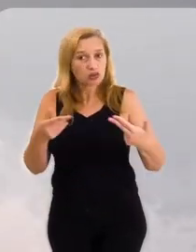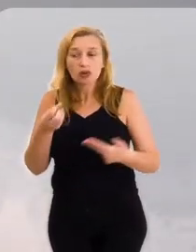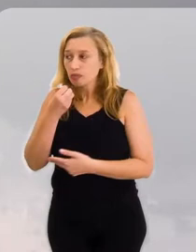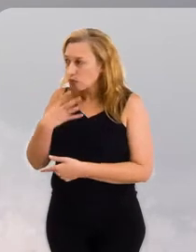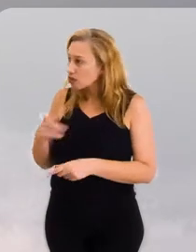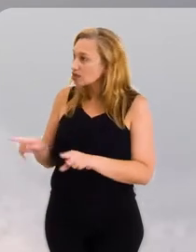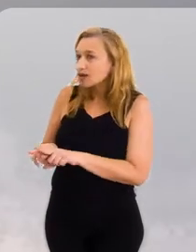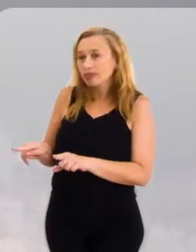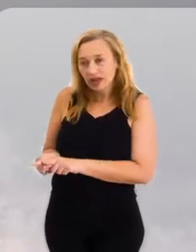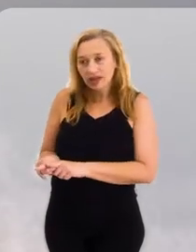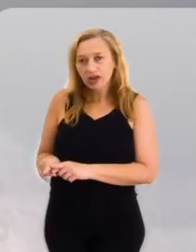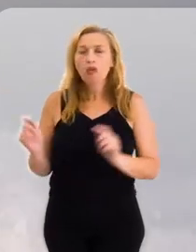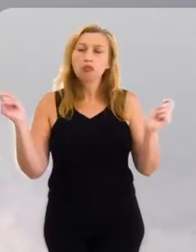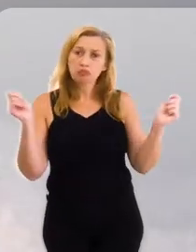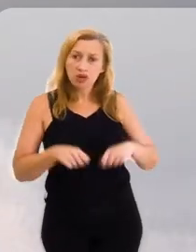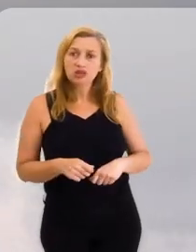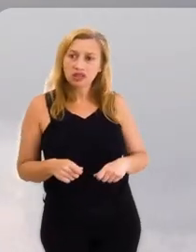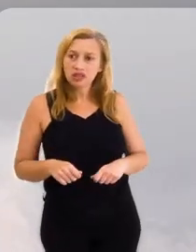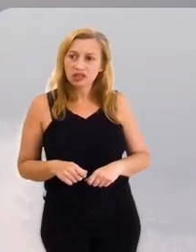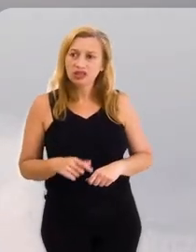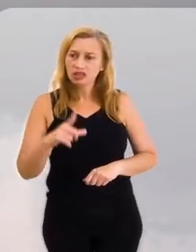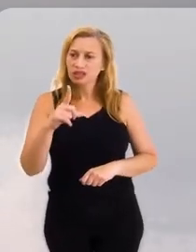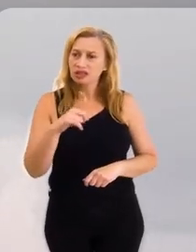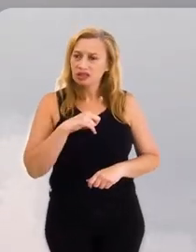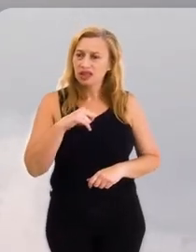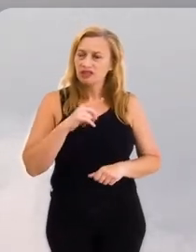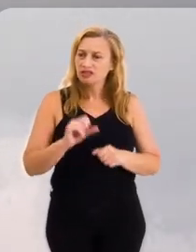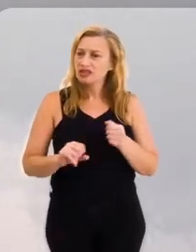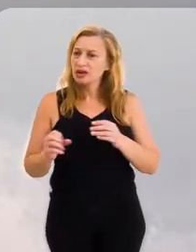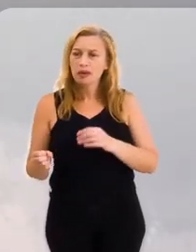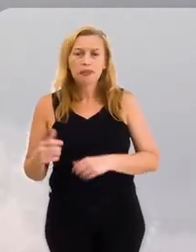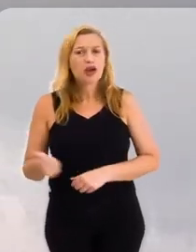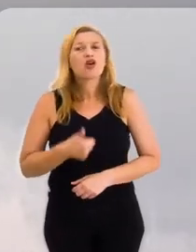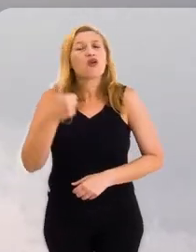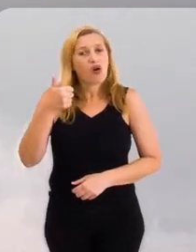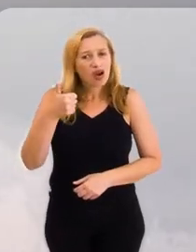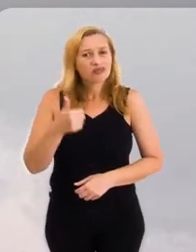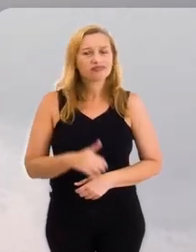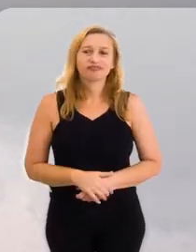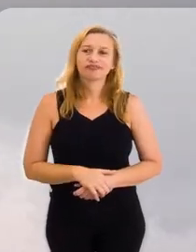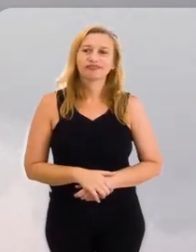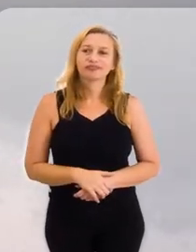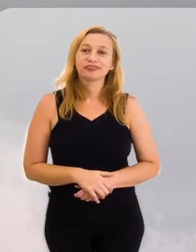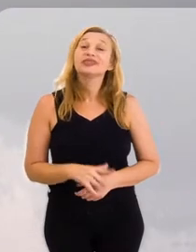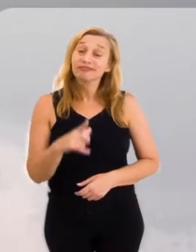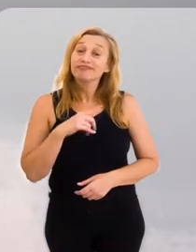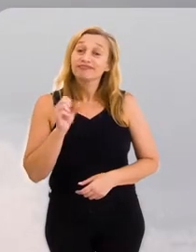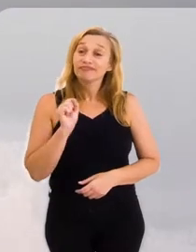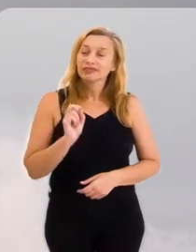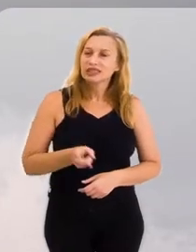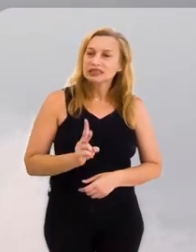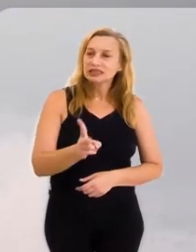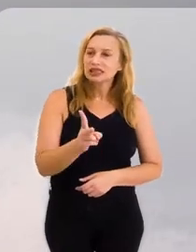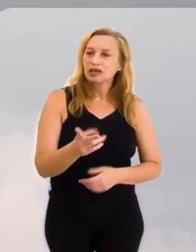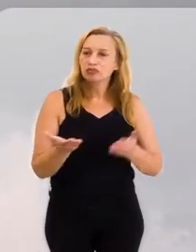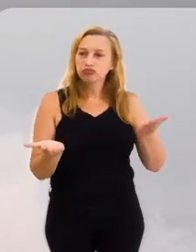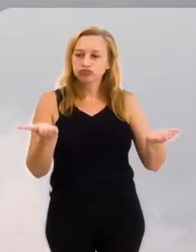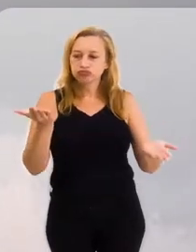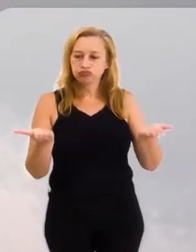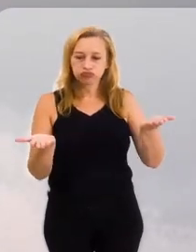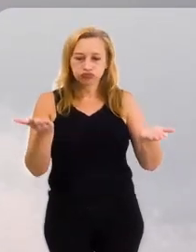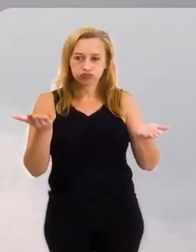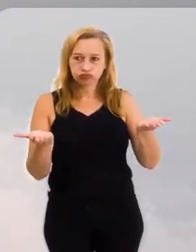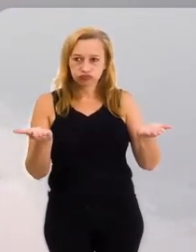as coisas boas que fez e o potencial que tem de realizar coisas muito melhores ainda nós temos sempre uma